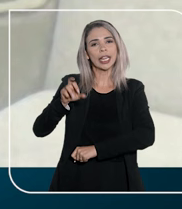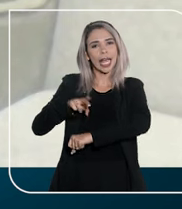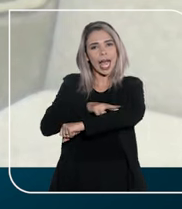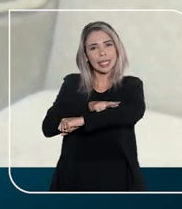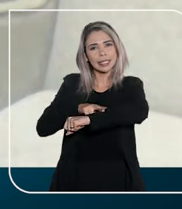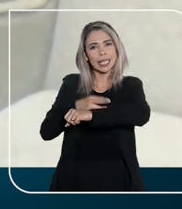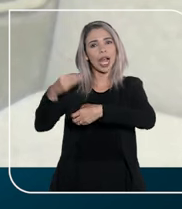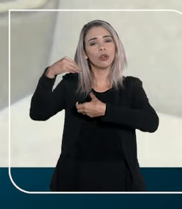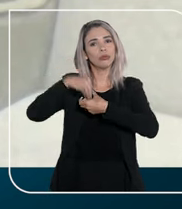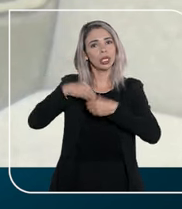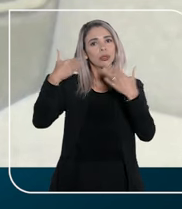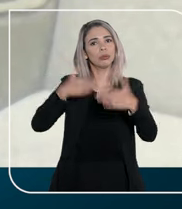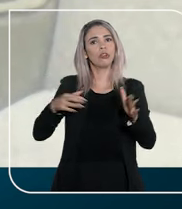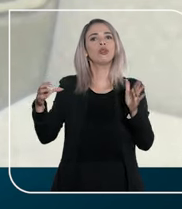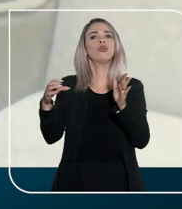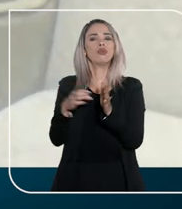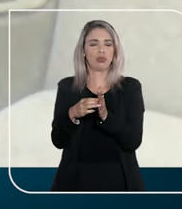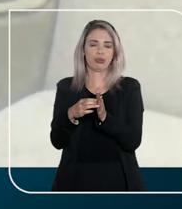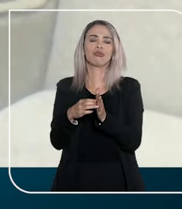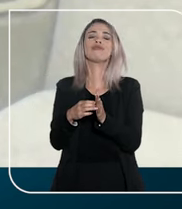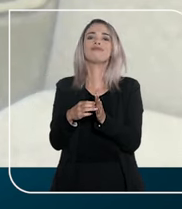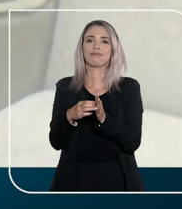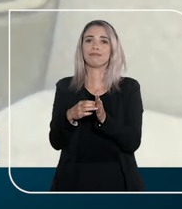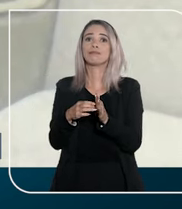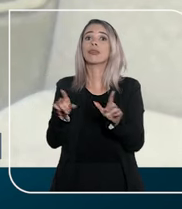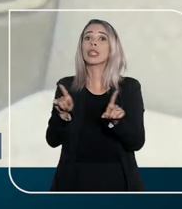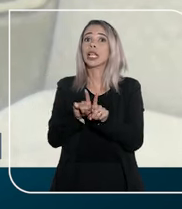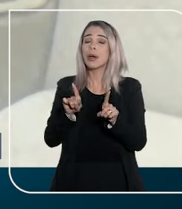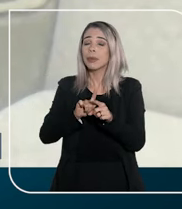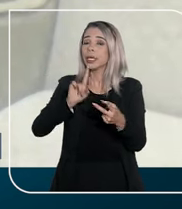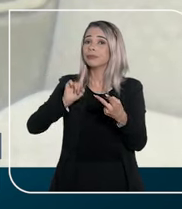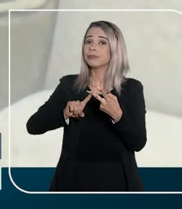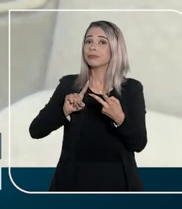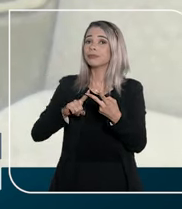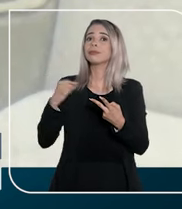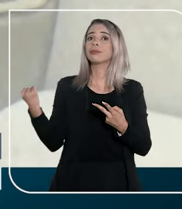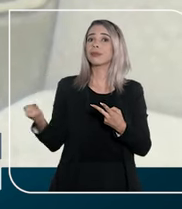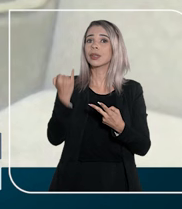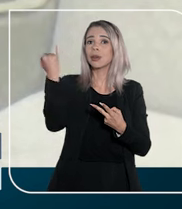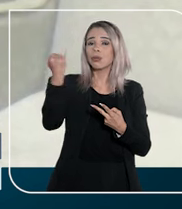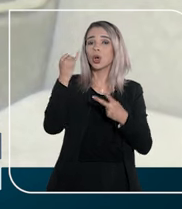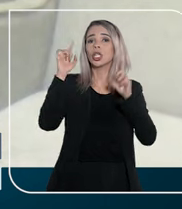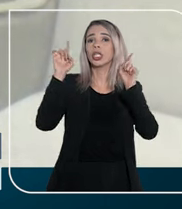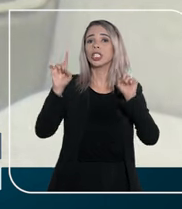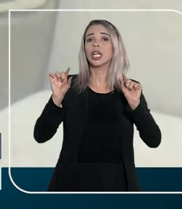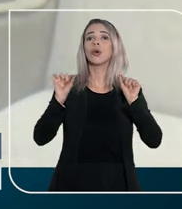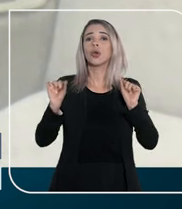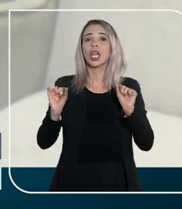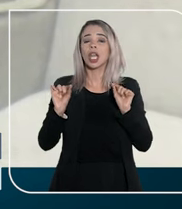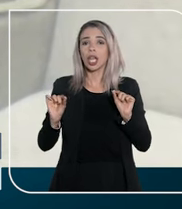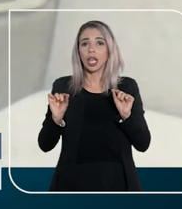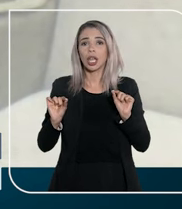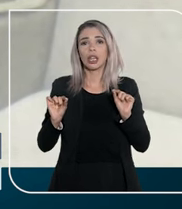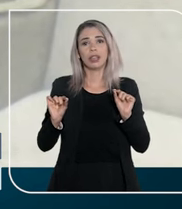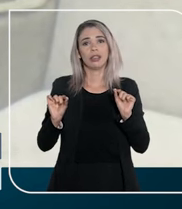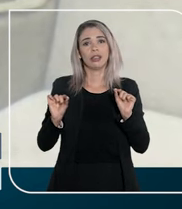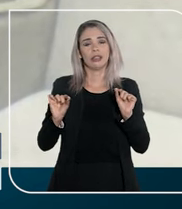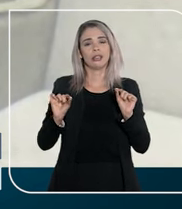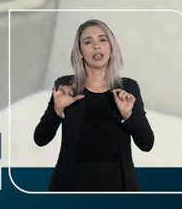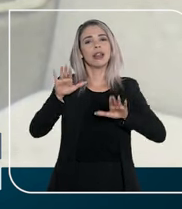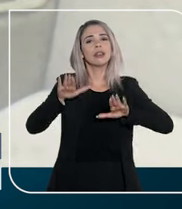concursos públicos. Também é importante destacar que, por enquanto, esse entendimento depende